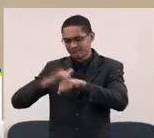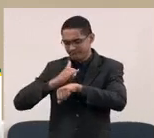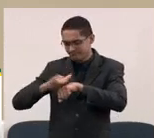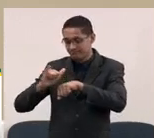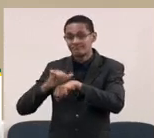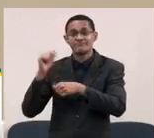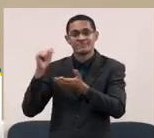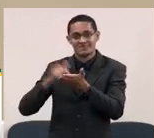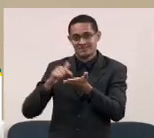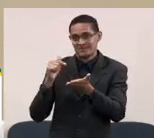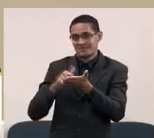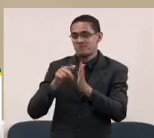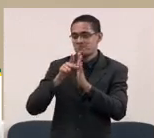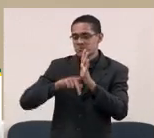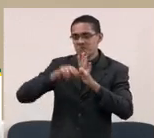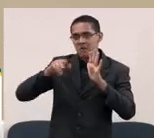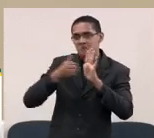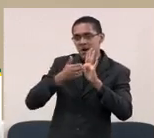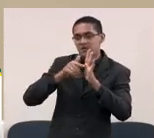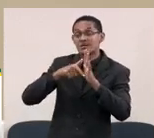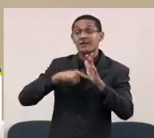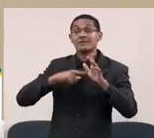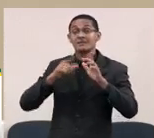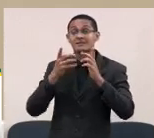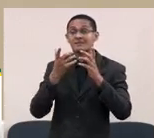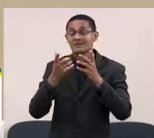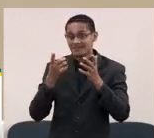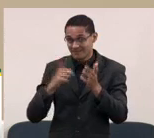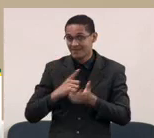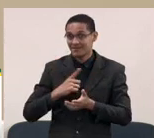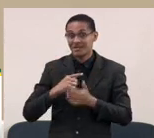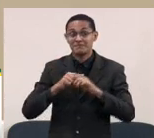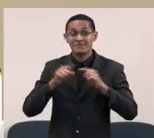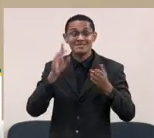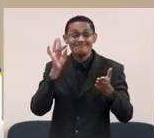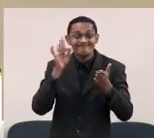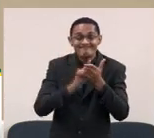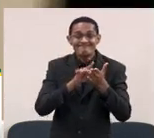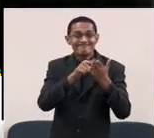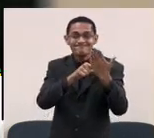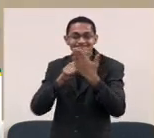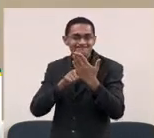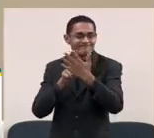esse crescimento. Nós precisamos de condições para concretizar isso.